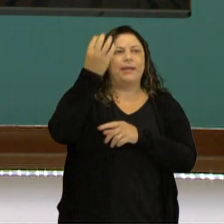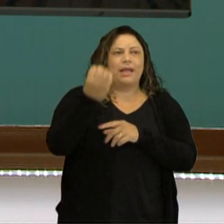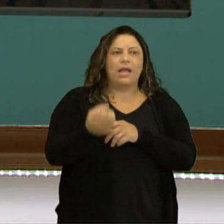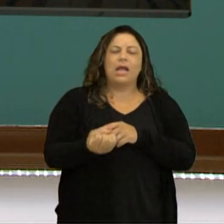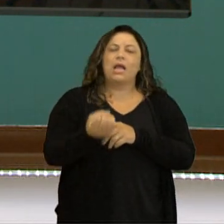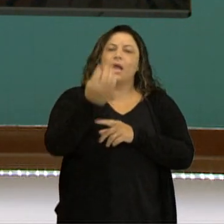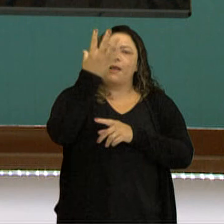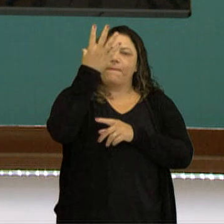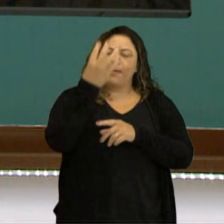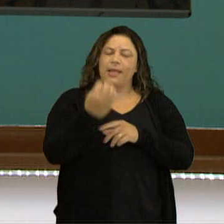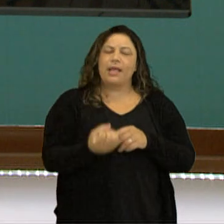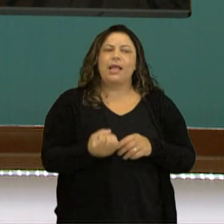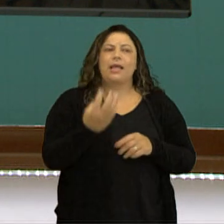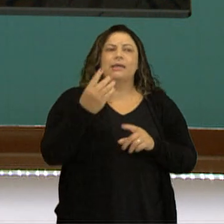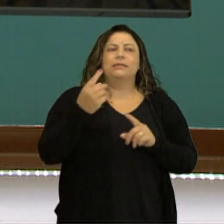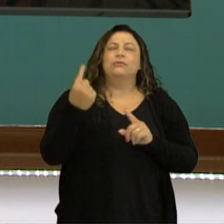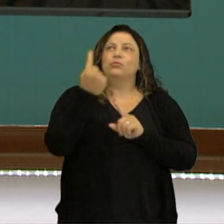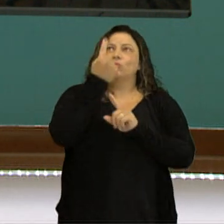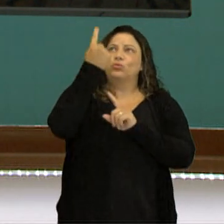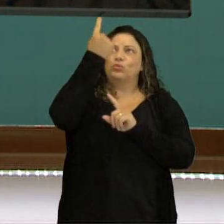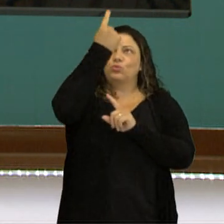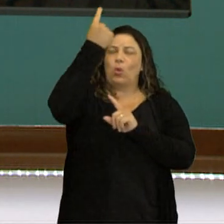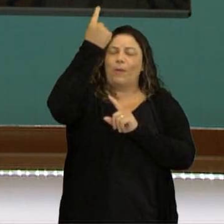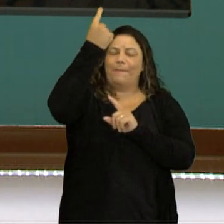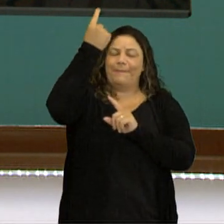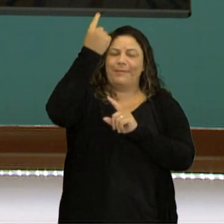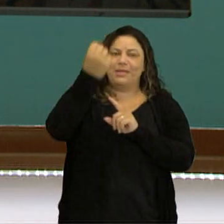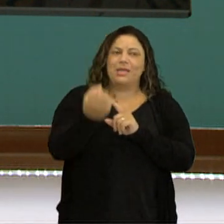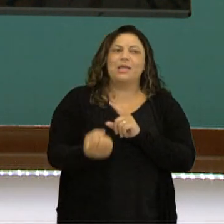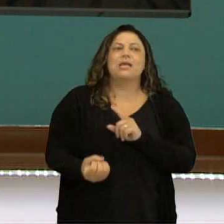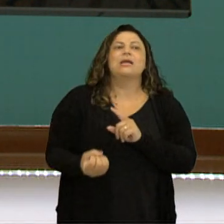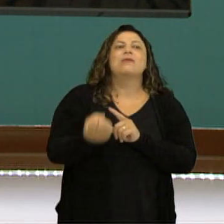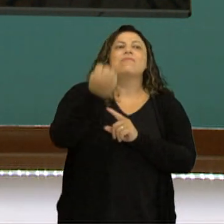vai vindo, tá subindo e